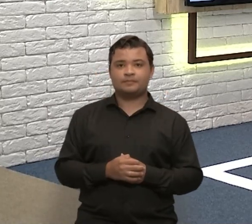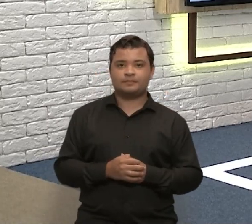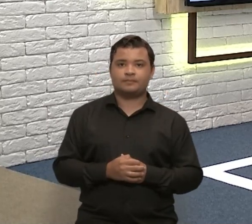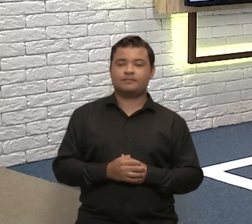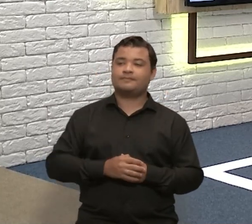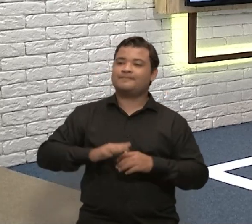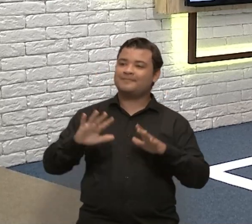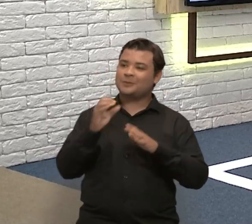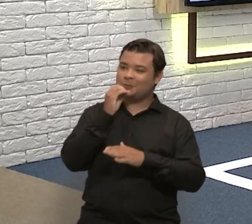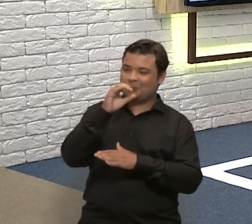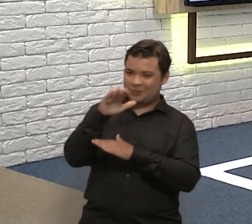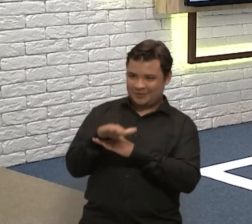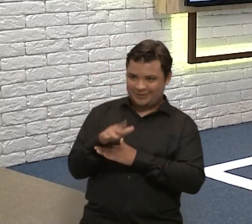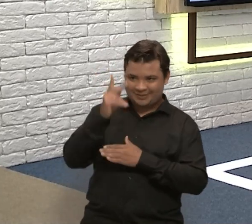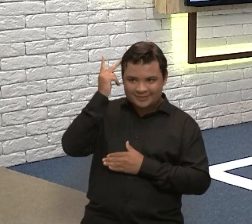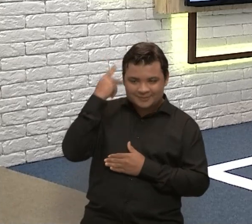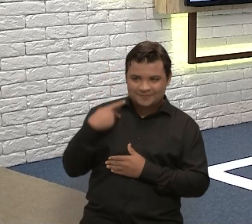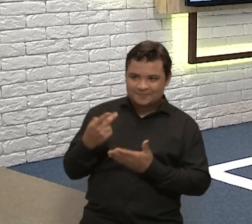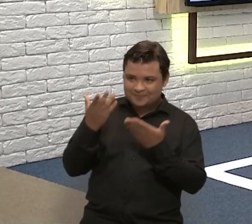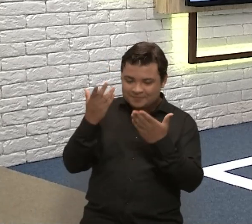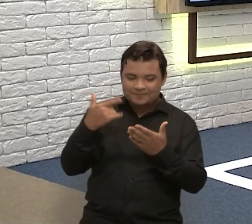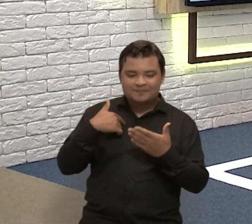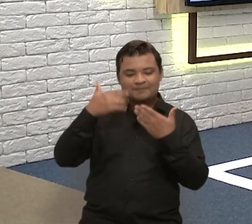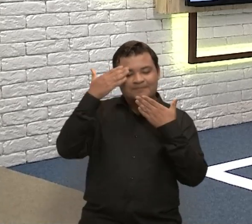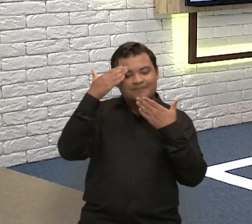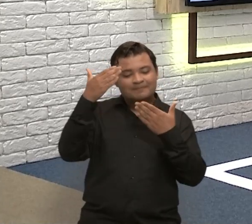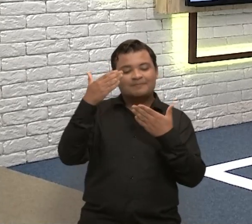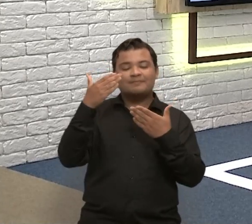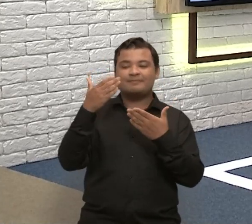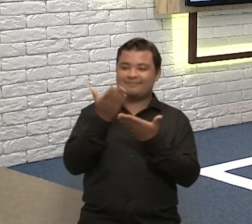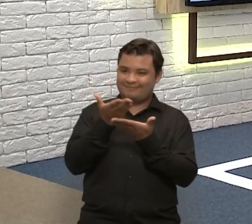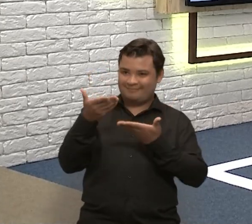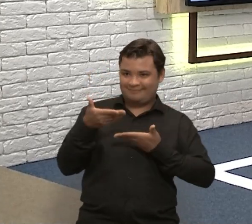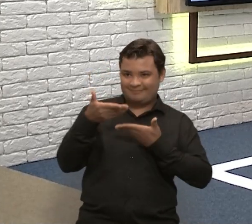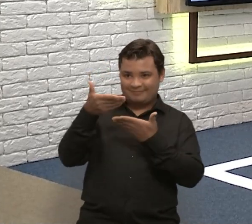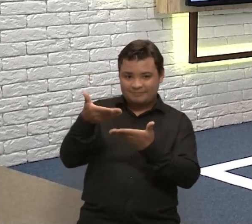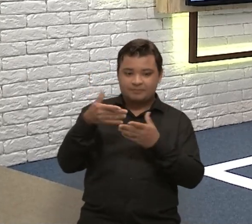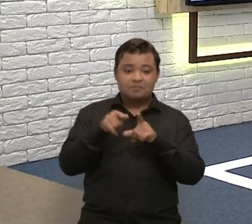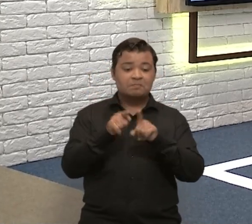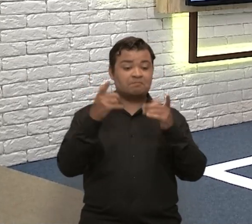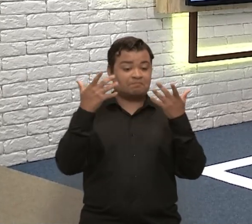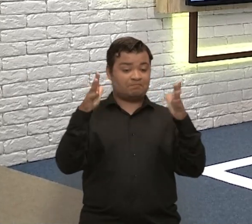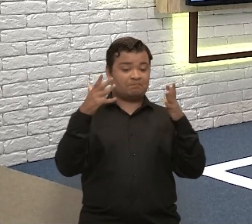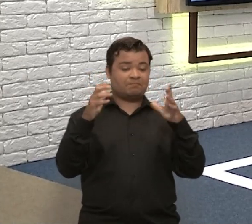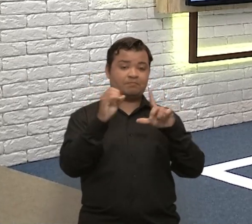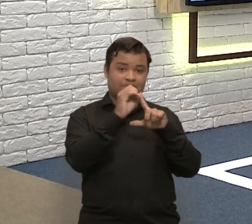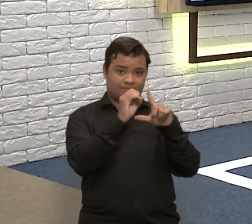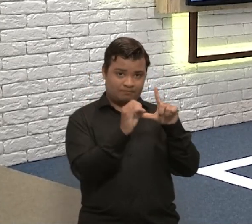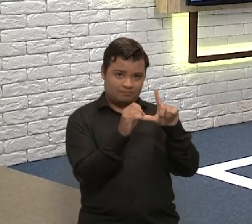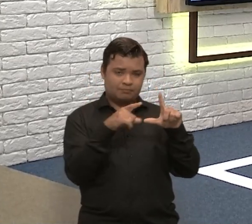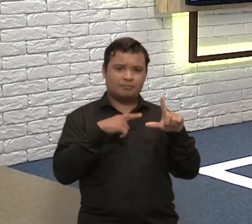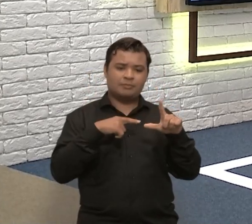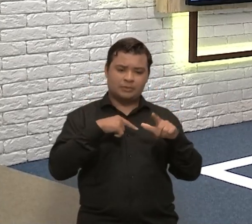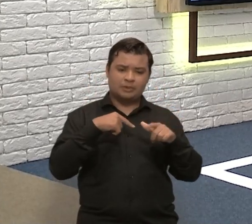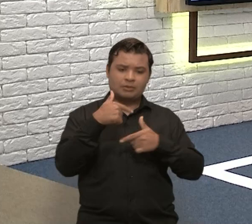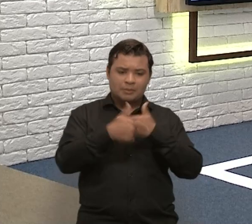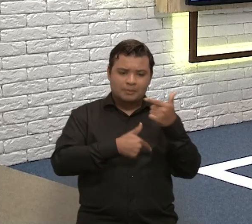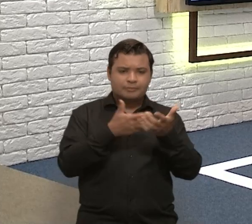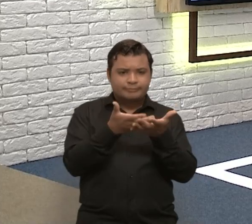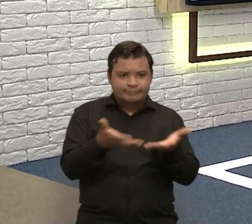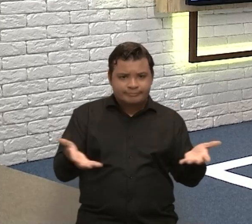Olá, boa tarde, Camila. Eu que agradeço o convite e parabenizo aí a TV UFG por essa realização desse